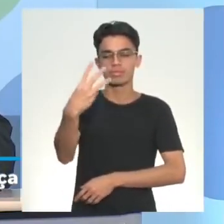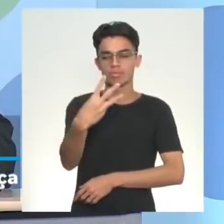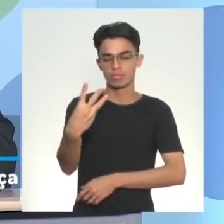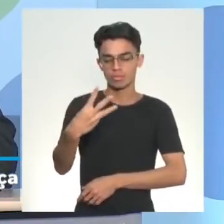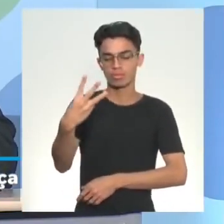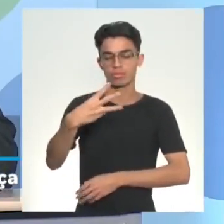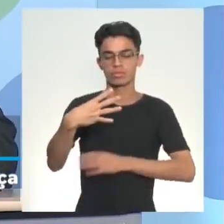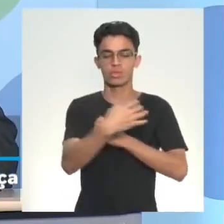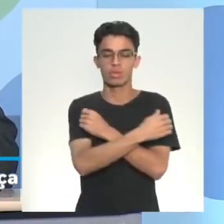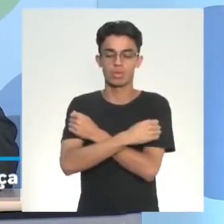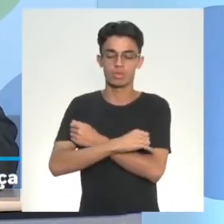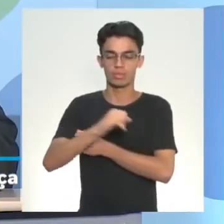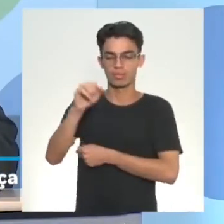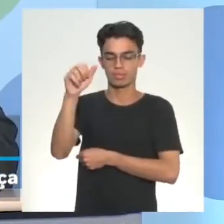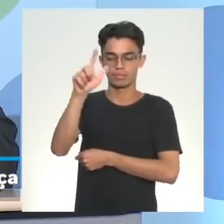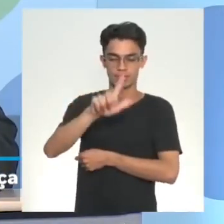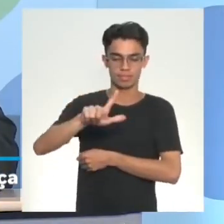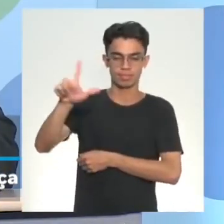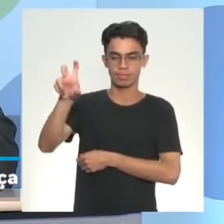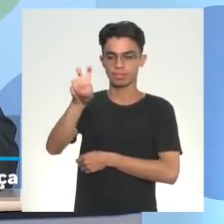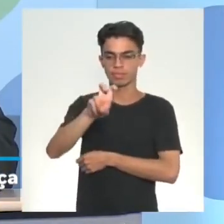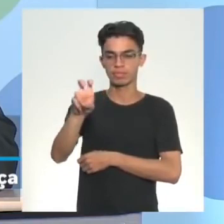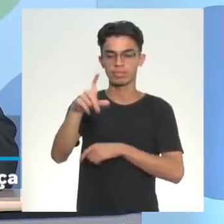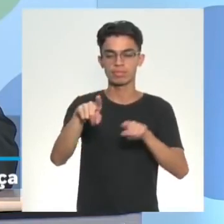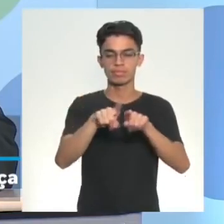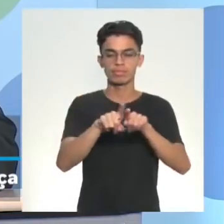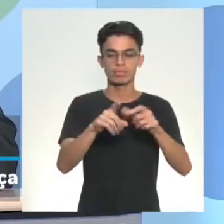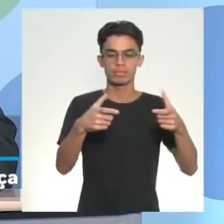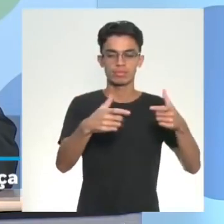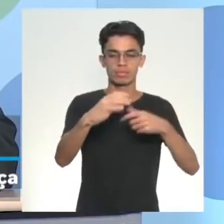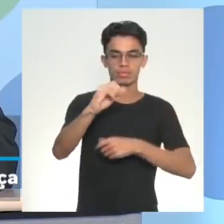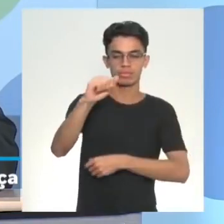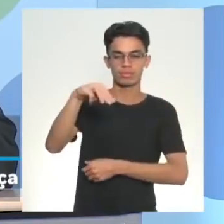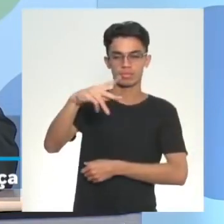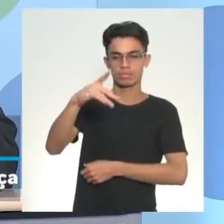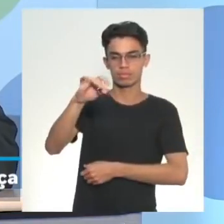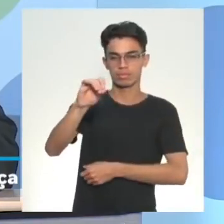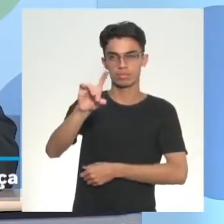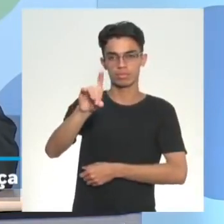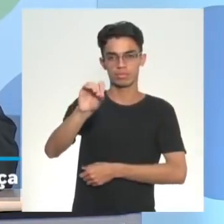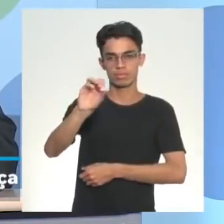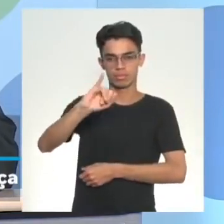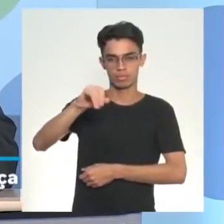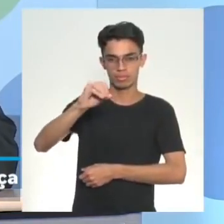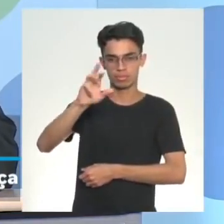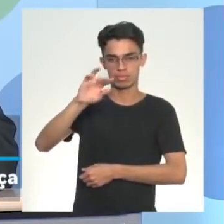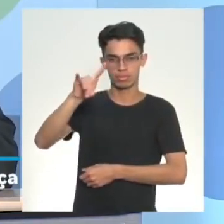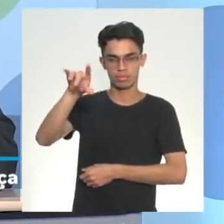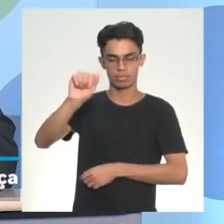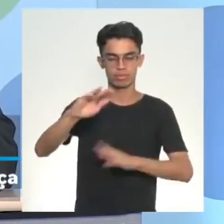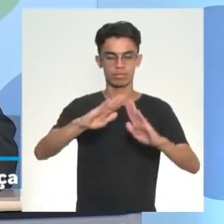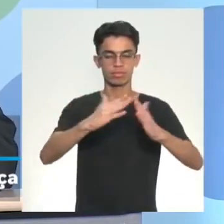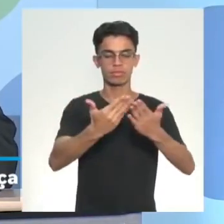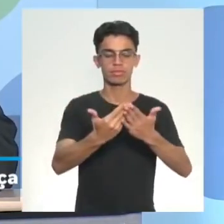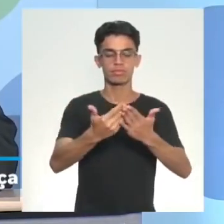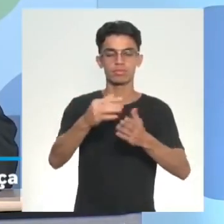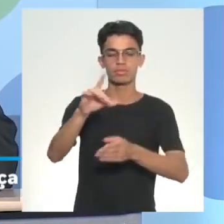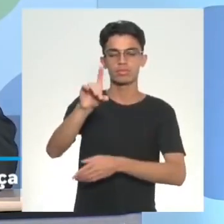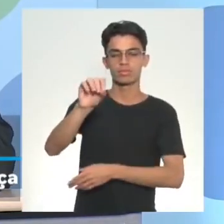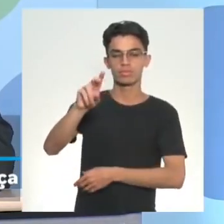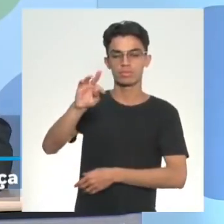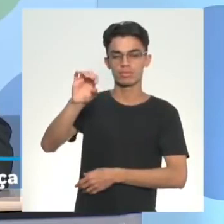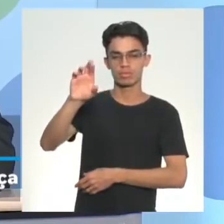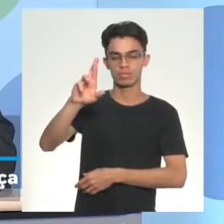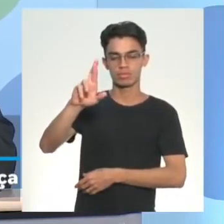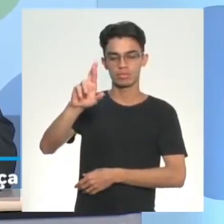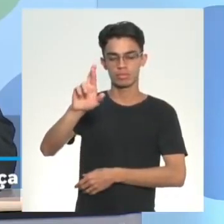Leste 5 da Escola Catalano, pessoal de Campos do Jordão da Escola Expedito Camargo, pessoal de Dourado da Escola Doutor Salles Júnior,